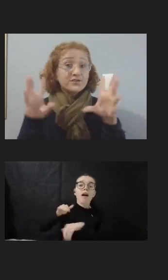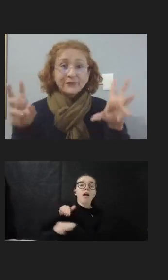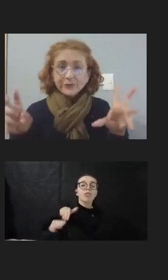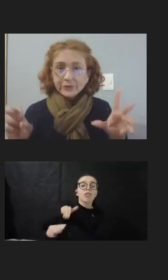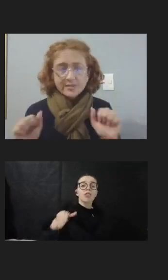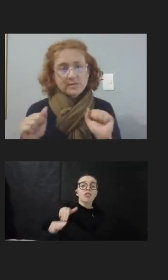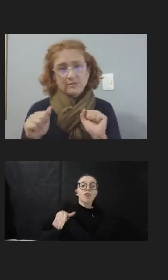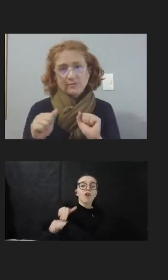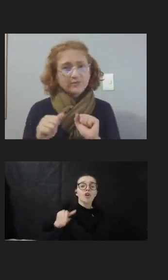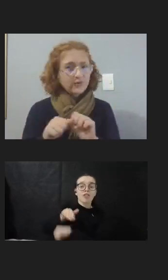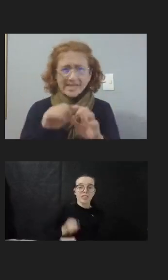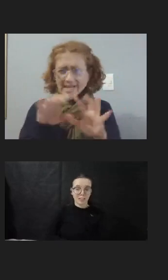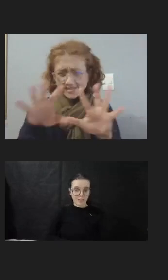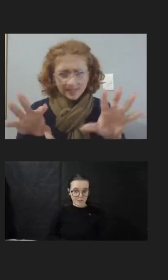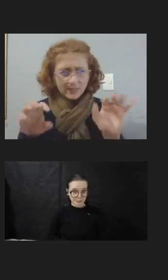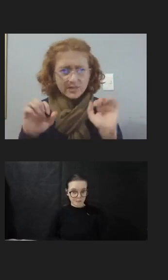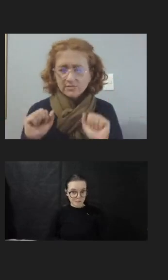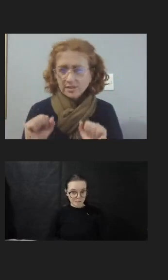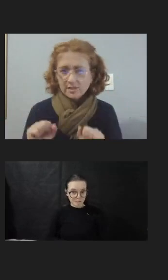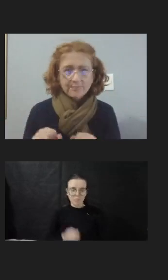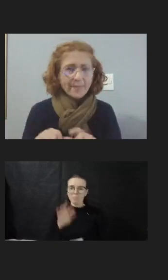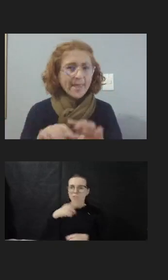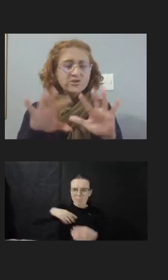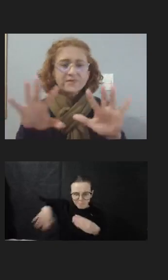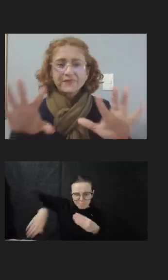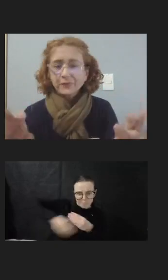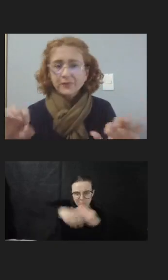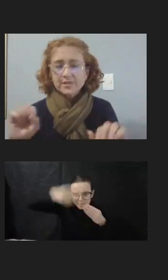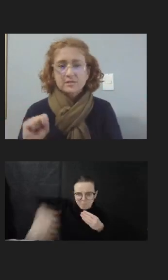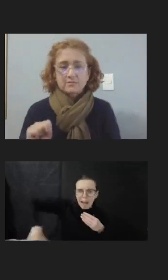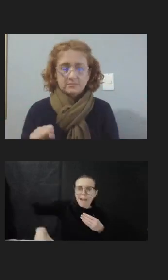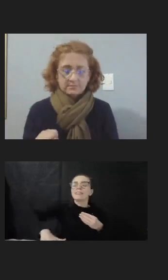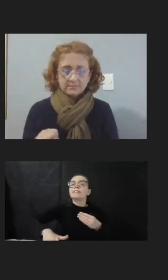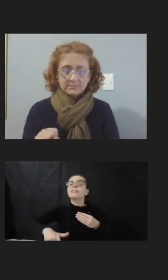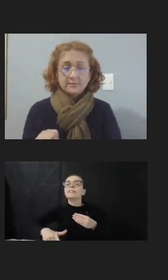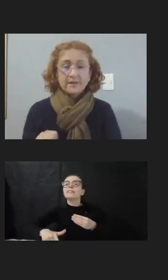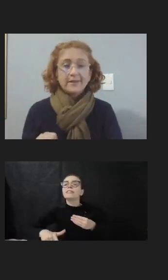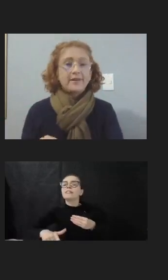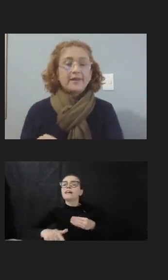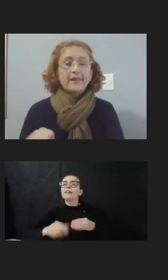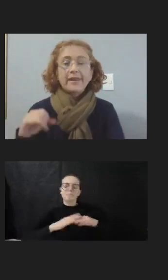Perda de força. Vou até acrescentar mais um aqui. Perda de força.